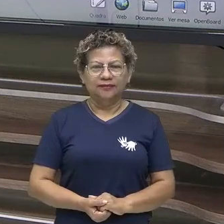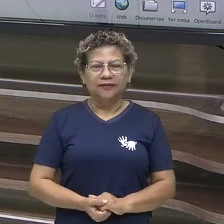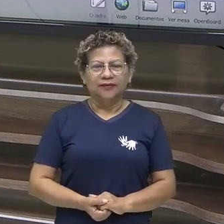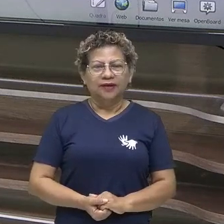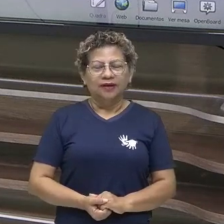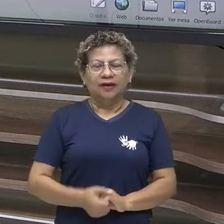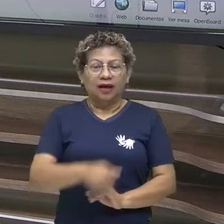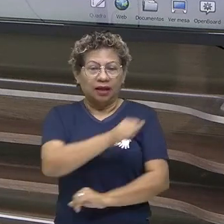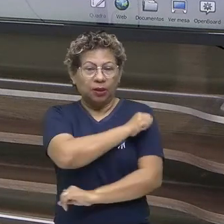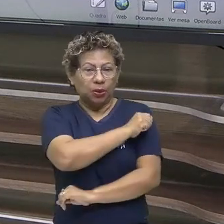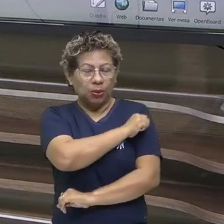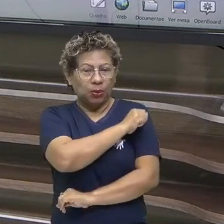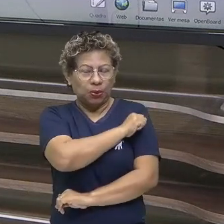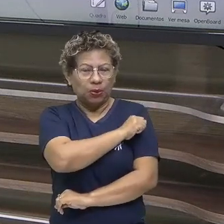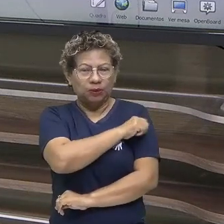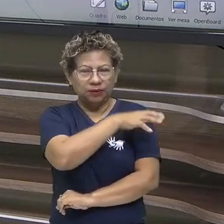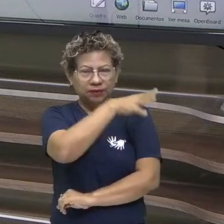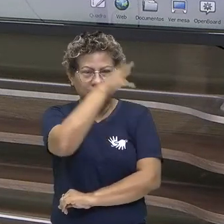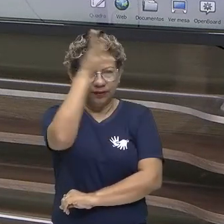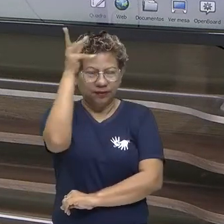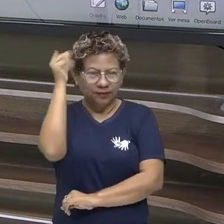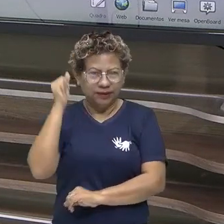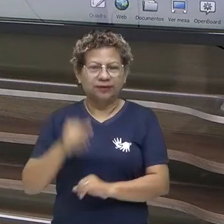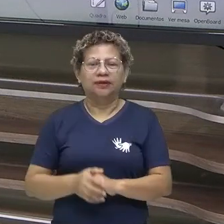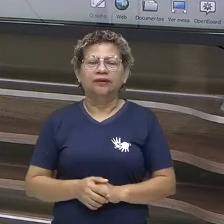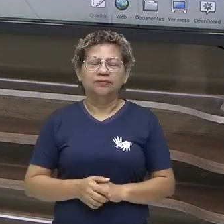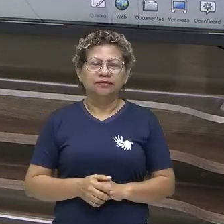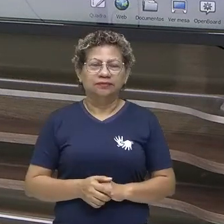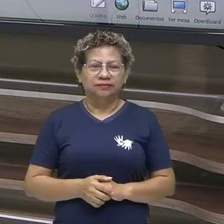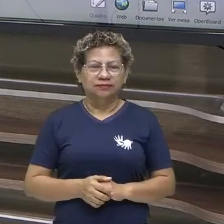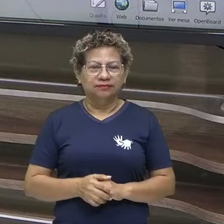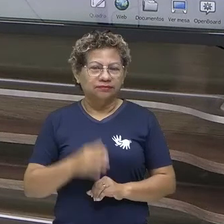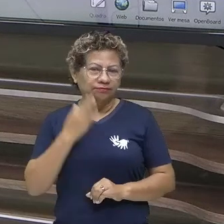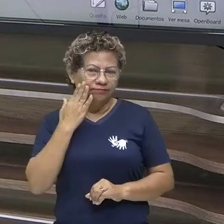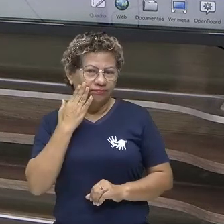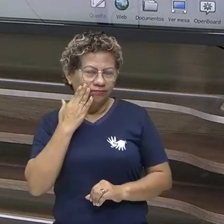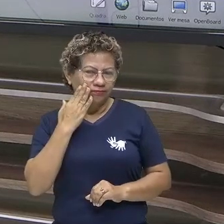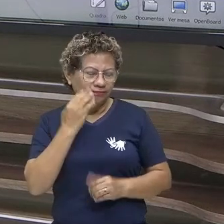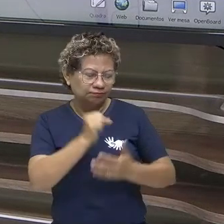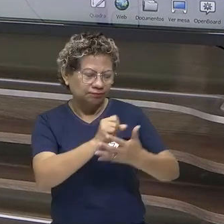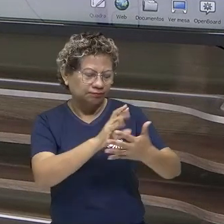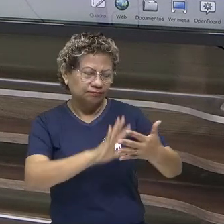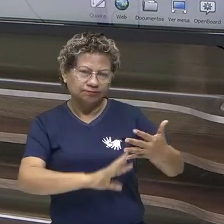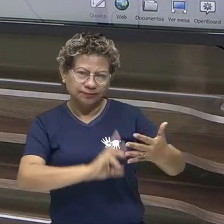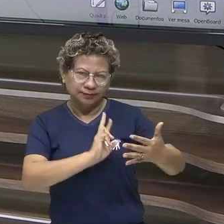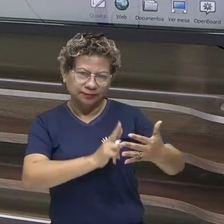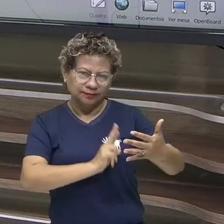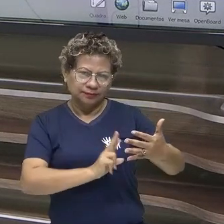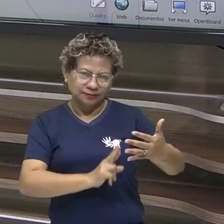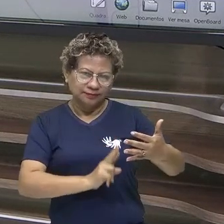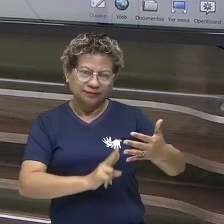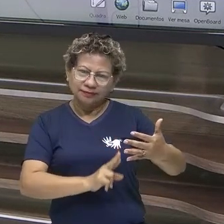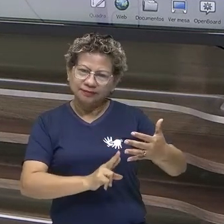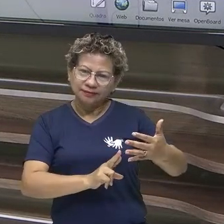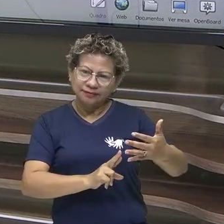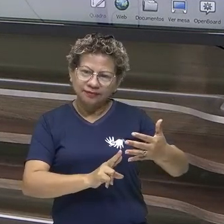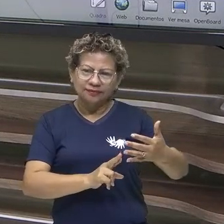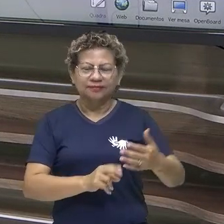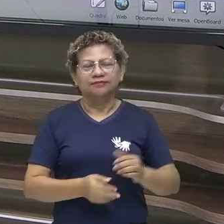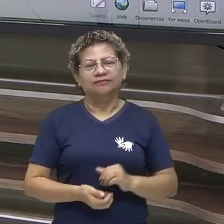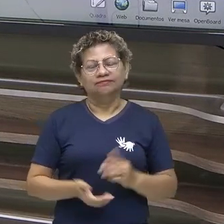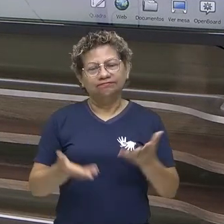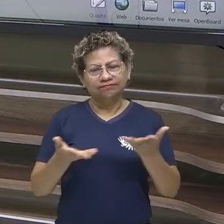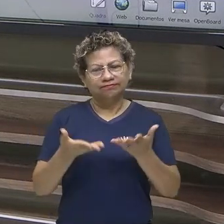queridos alunos de todo o Amazonas, vamos voltar, né, para a nossa interatividade, para a nossa correção